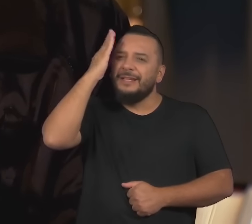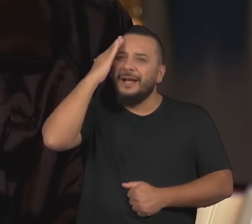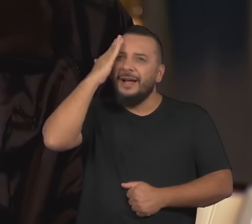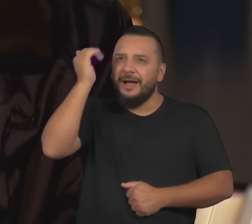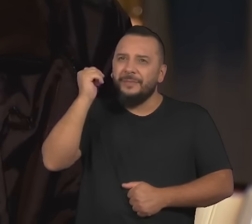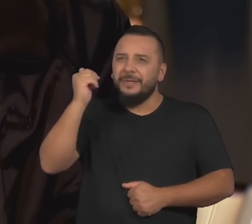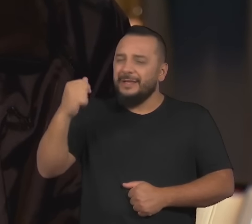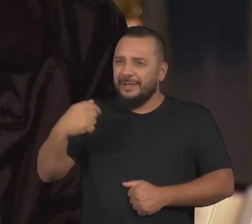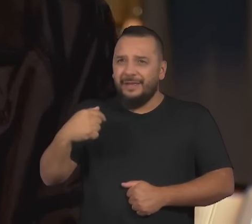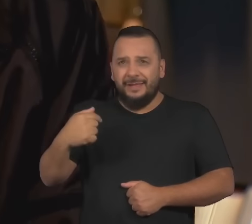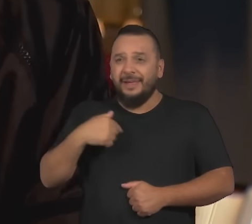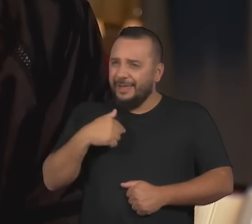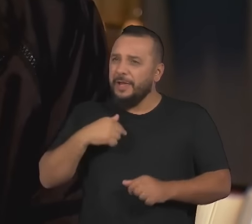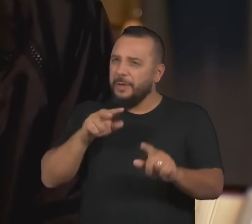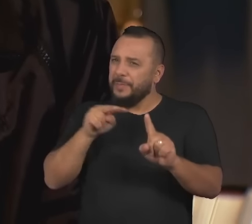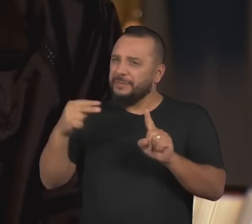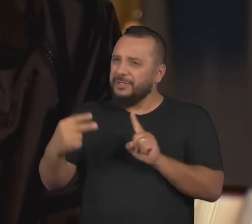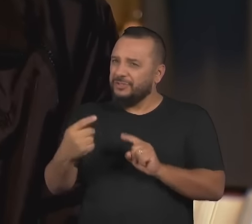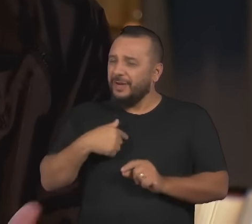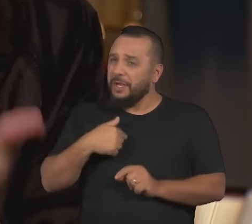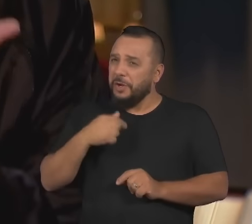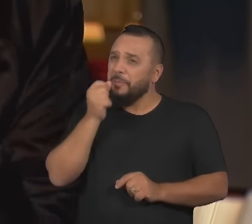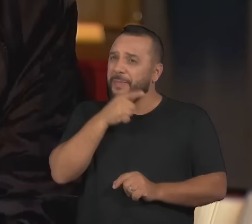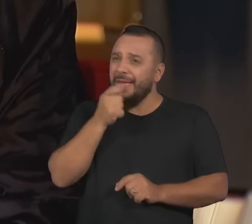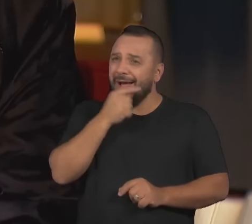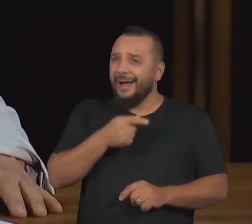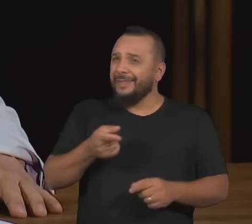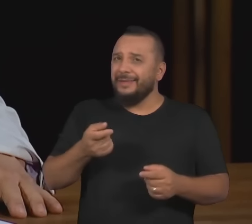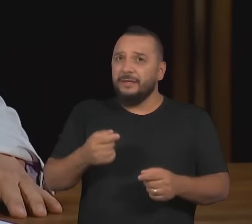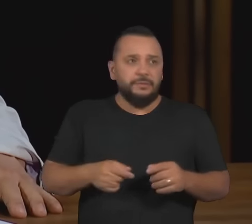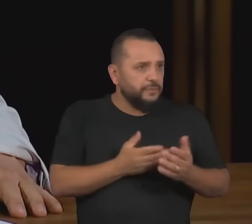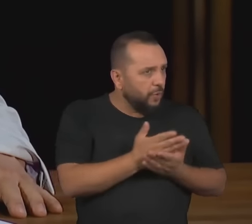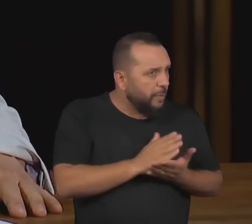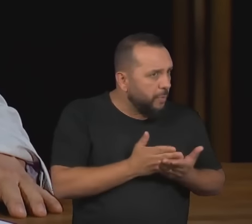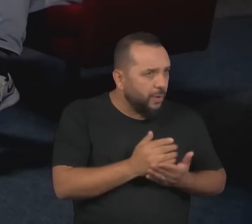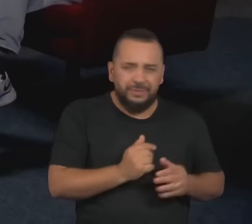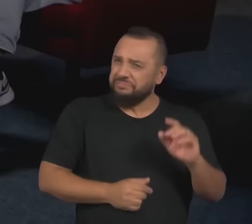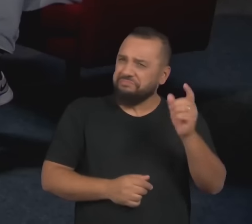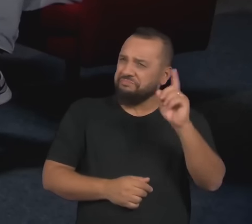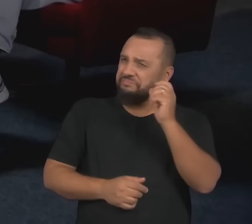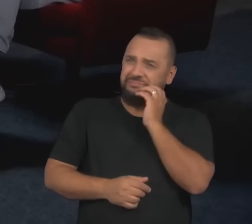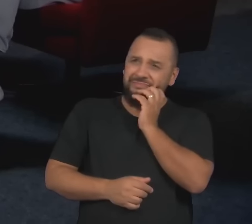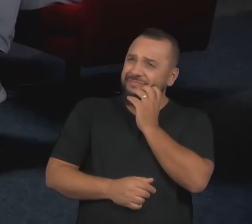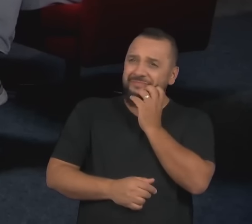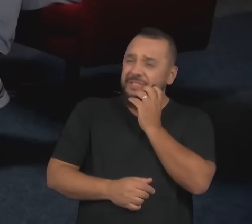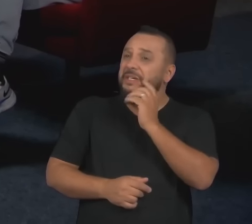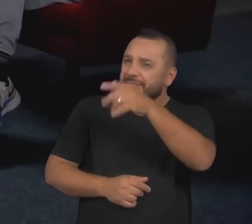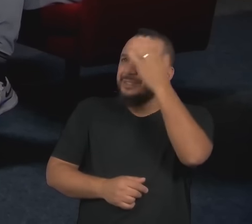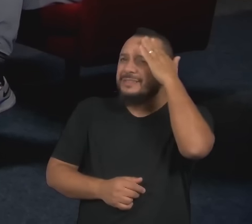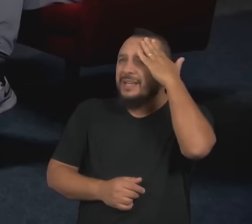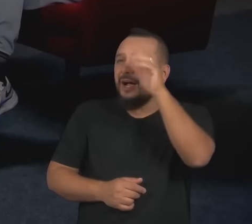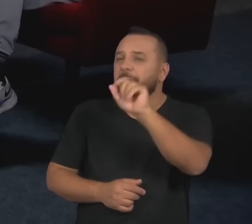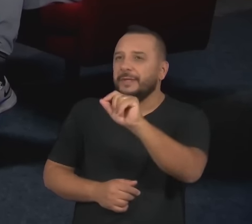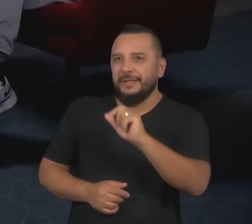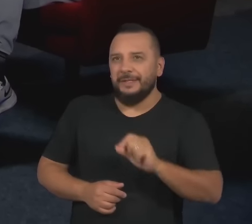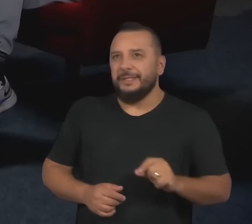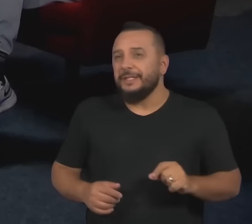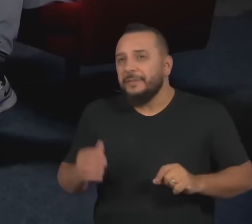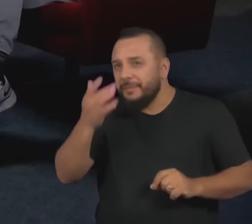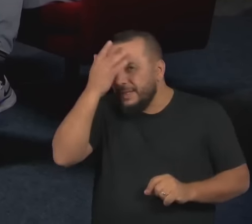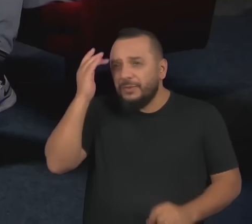para a perspectiva do humor. Isso. Da comédia. Não te incomoda. Marcelo, você sabe muito bem, cada